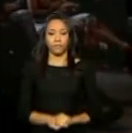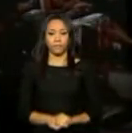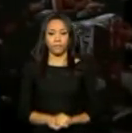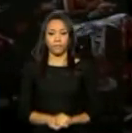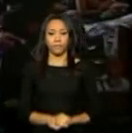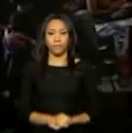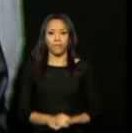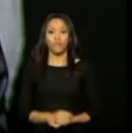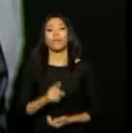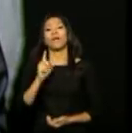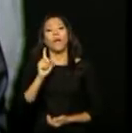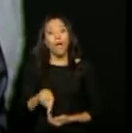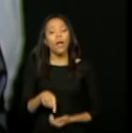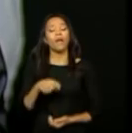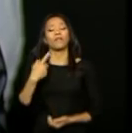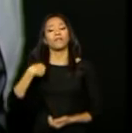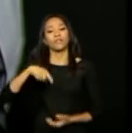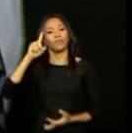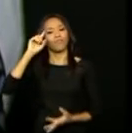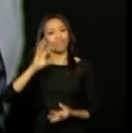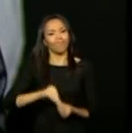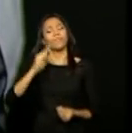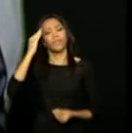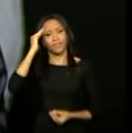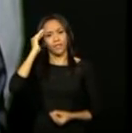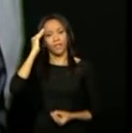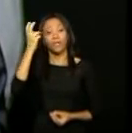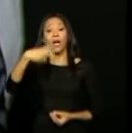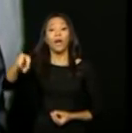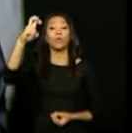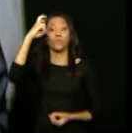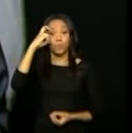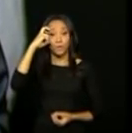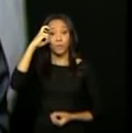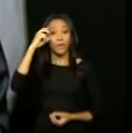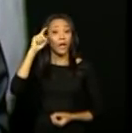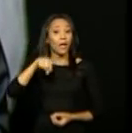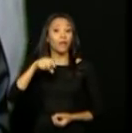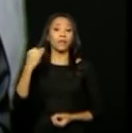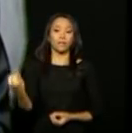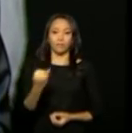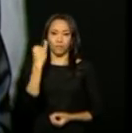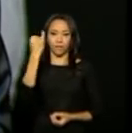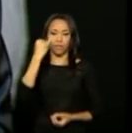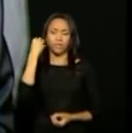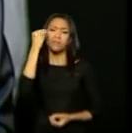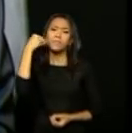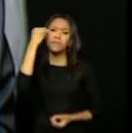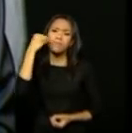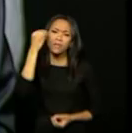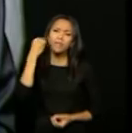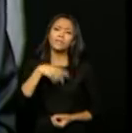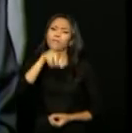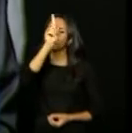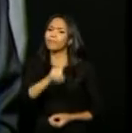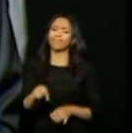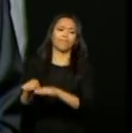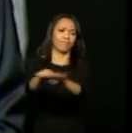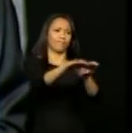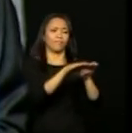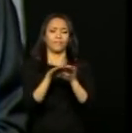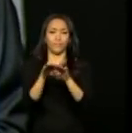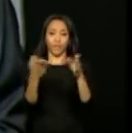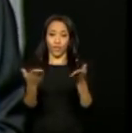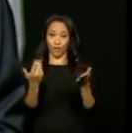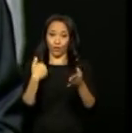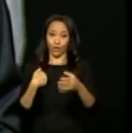É este entendimento da cultura como elemento central da própria experiência democrática que me traz novamente ao posto de